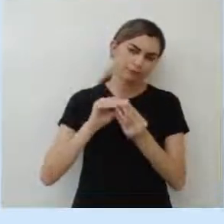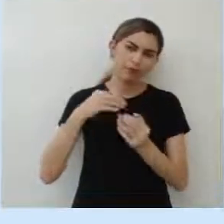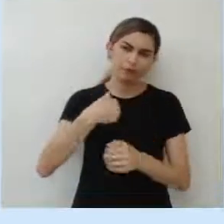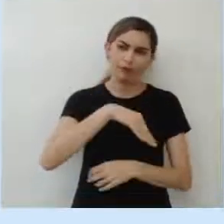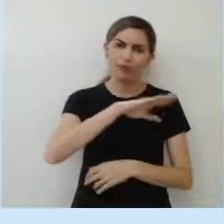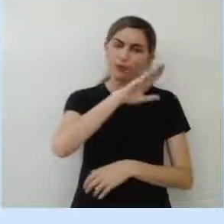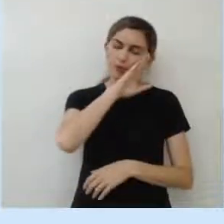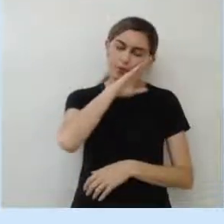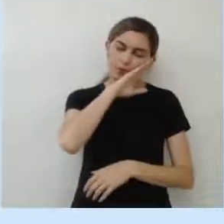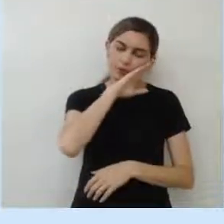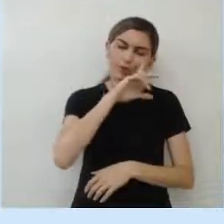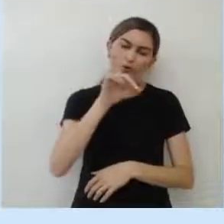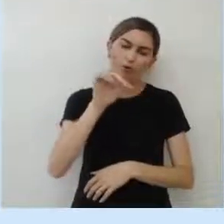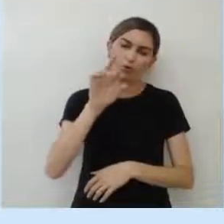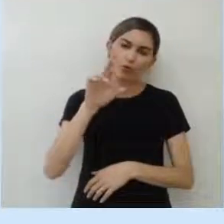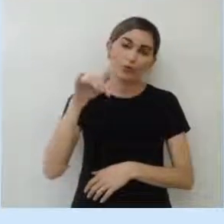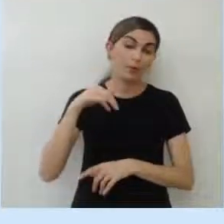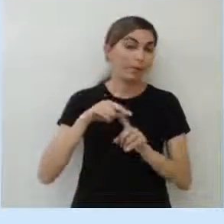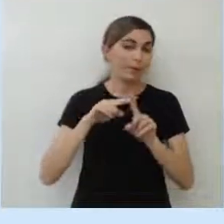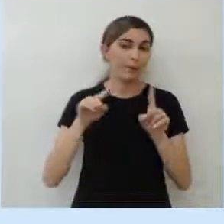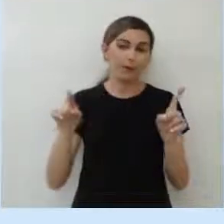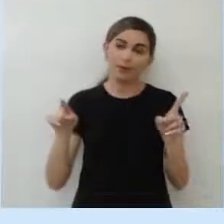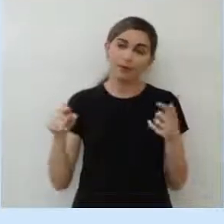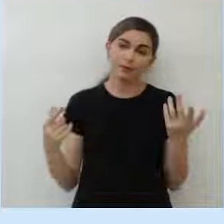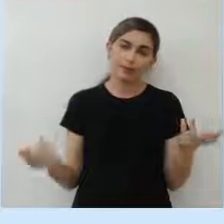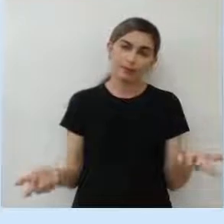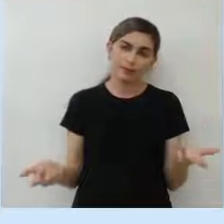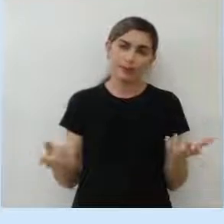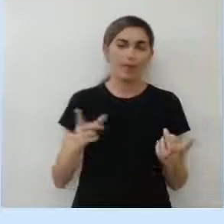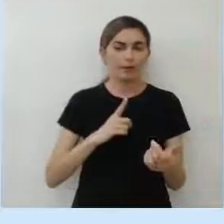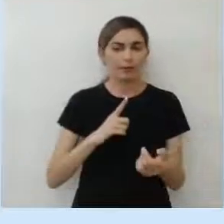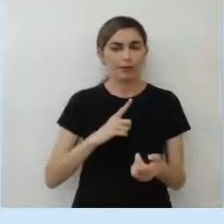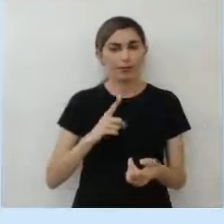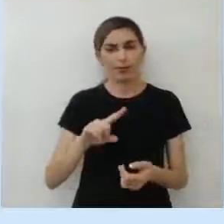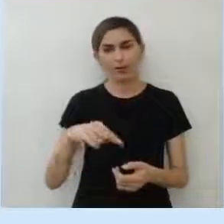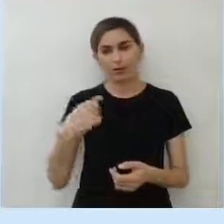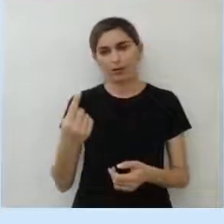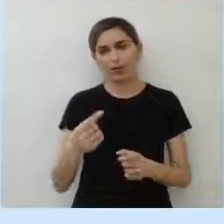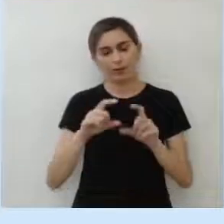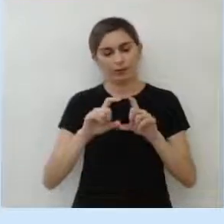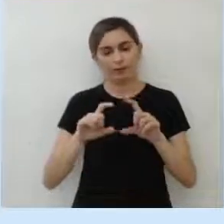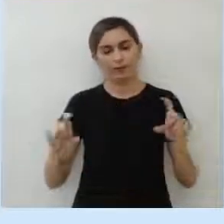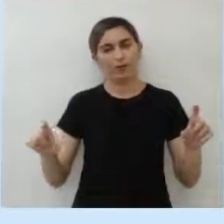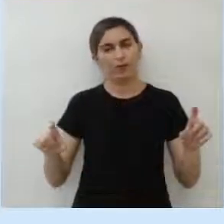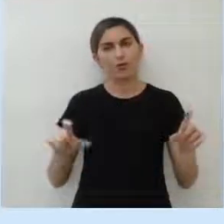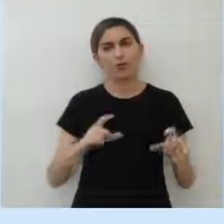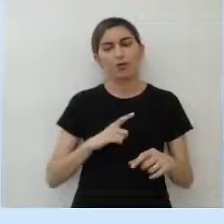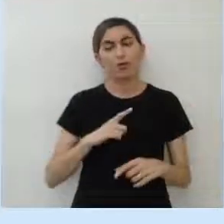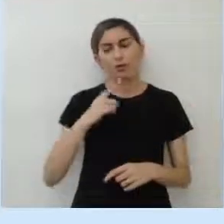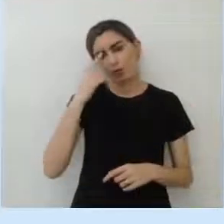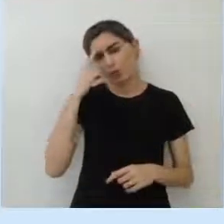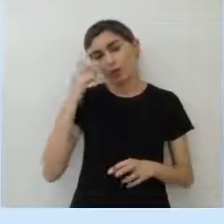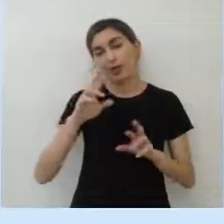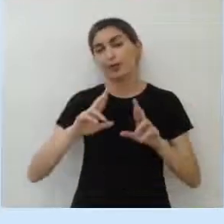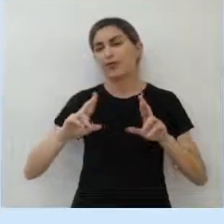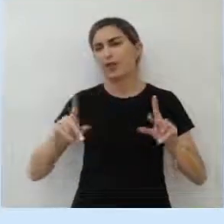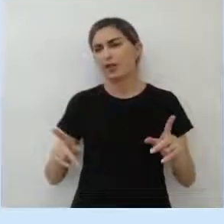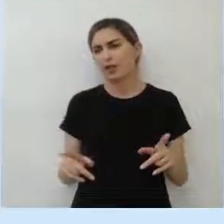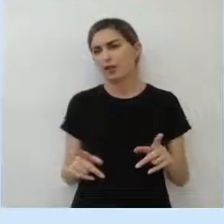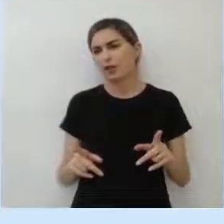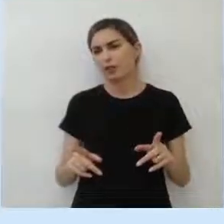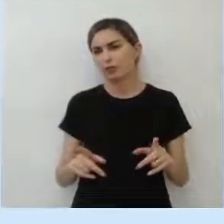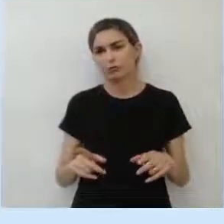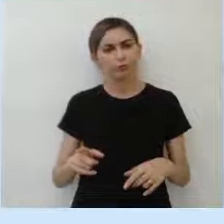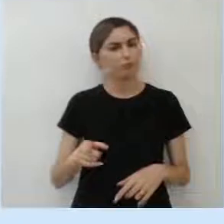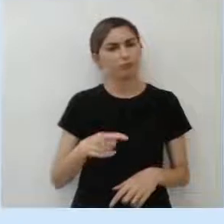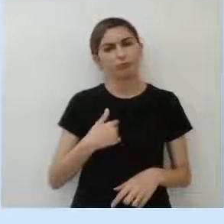fui dormir. Entretanto, nós temos logo em seguida, na mesma frase, uma ideia contrária a isso, dizendo que,